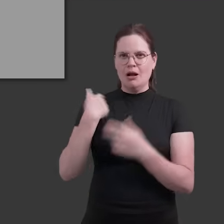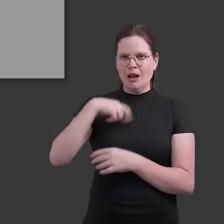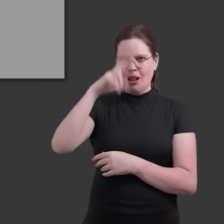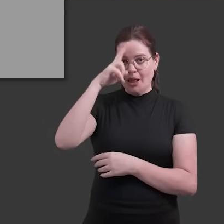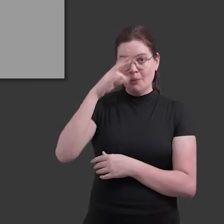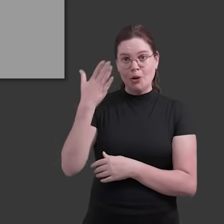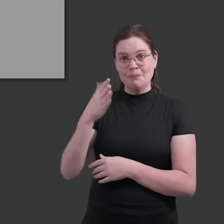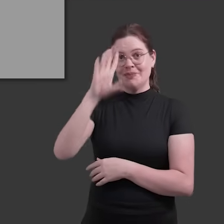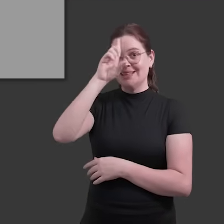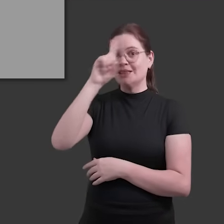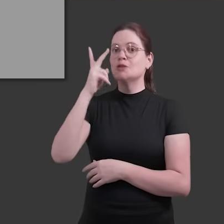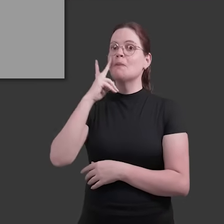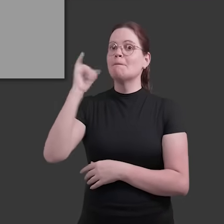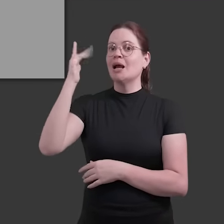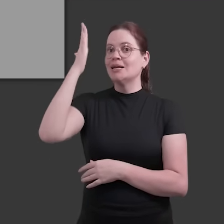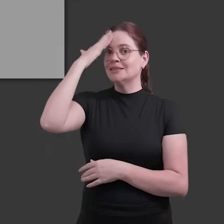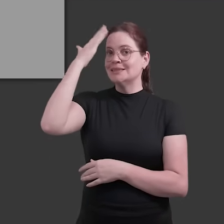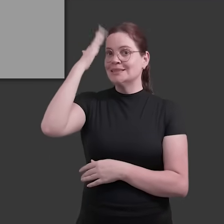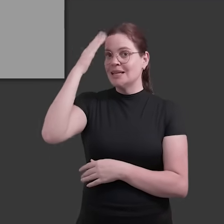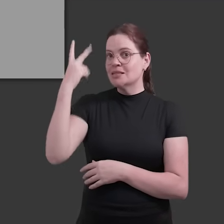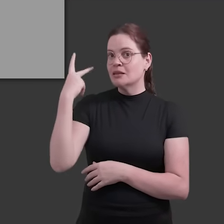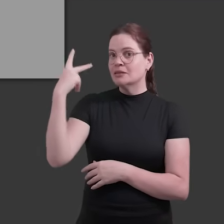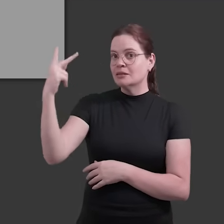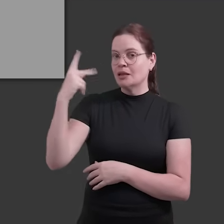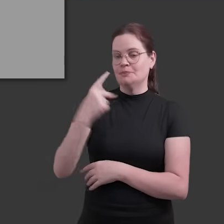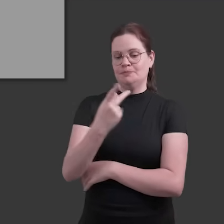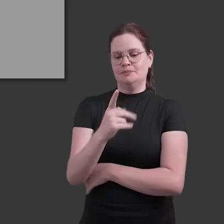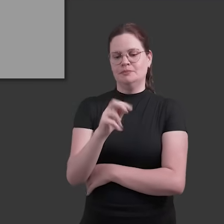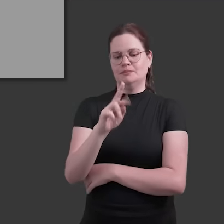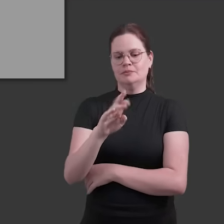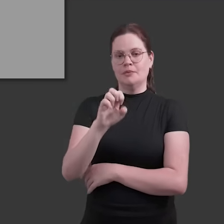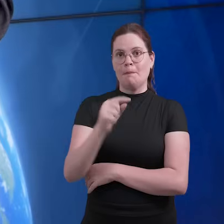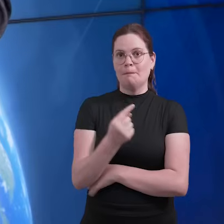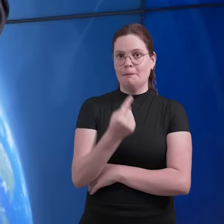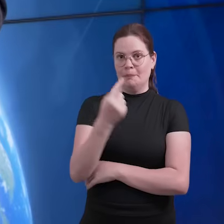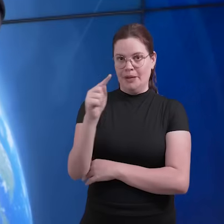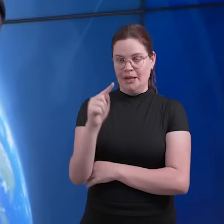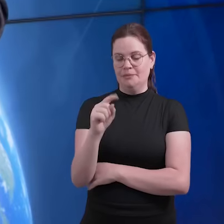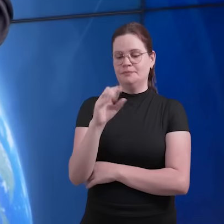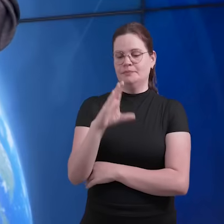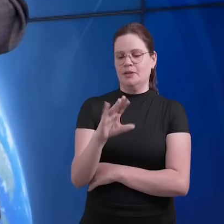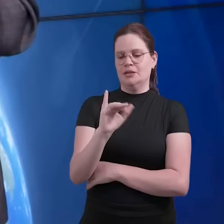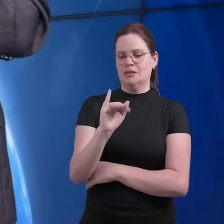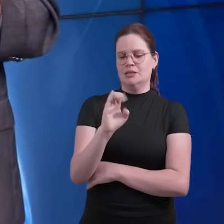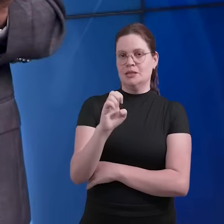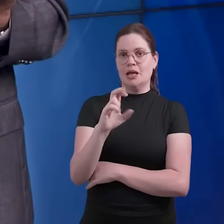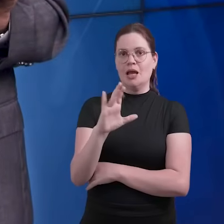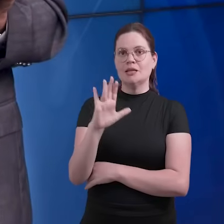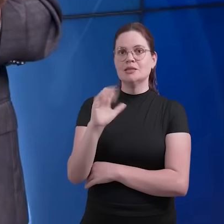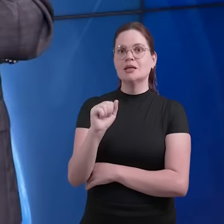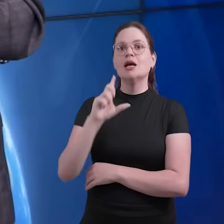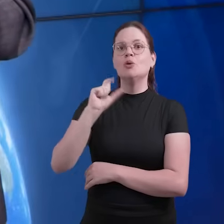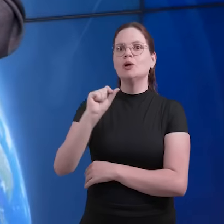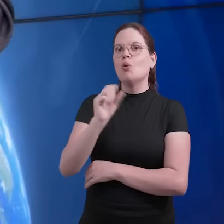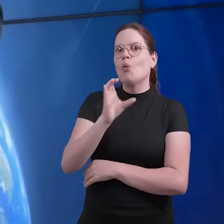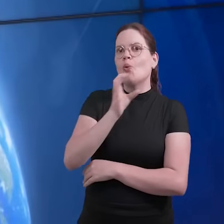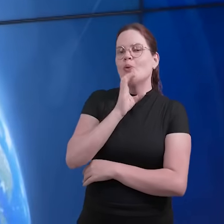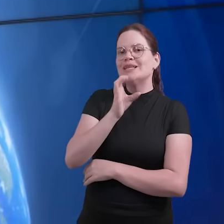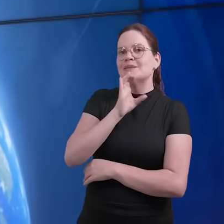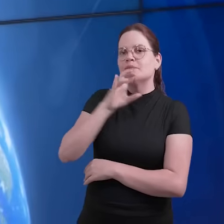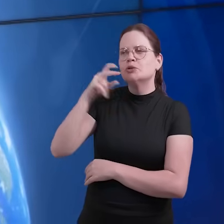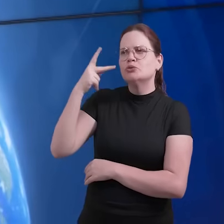a presciência de Deus Pai. Quando se fala em presciência de Deus Pai, significa, o que é presciência? Presciência